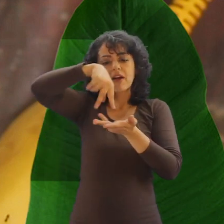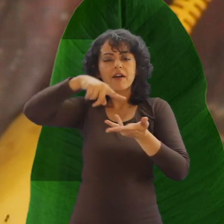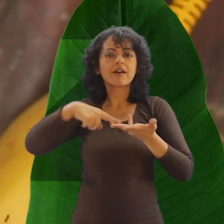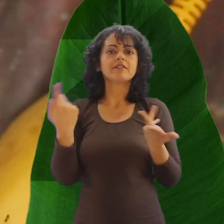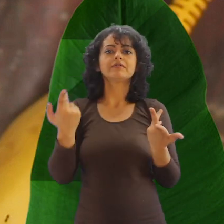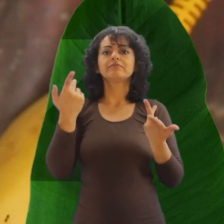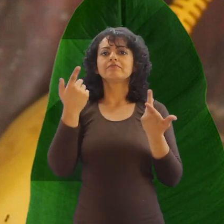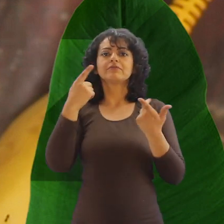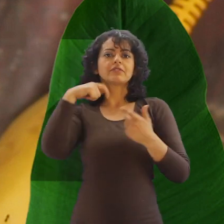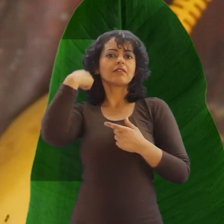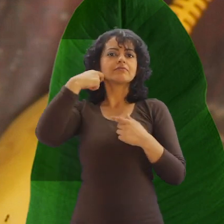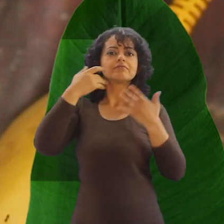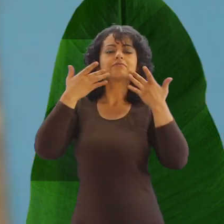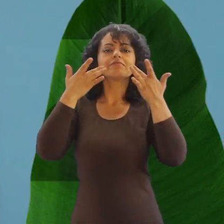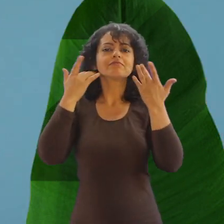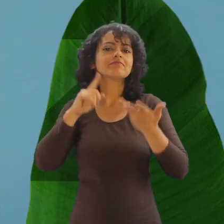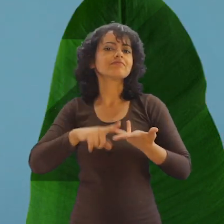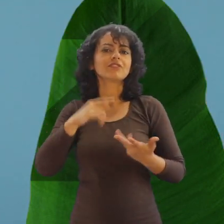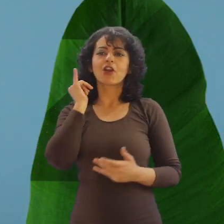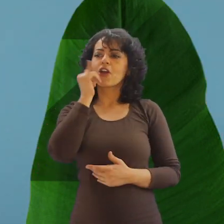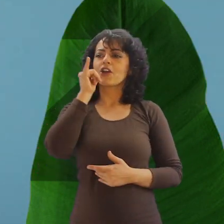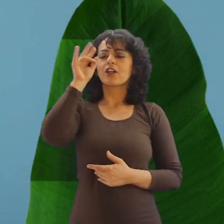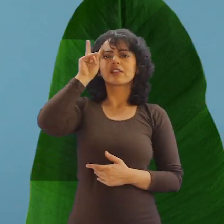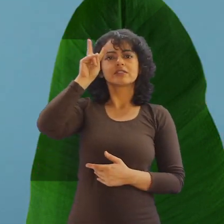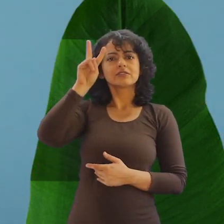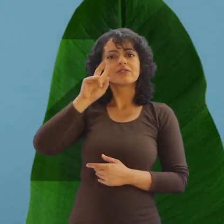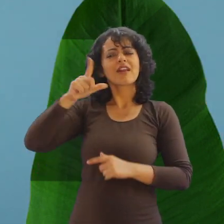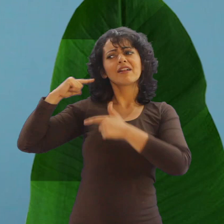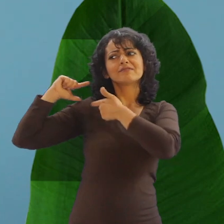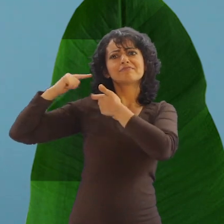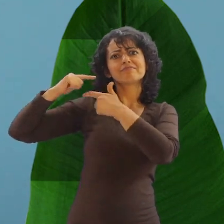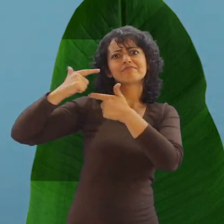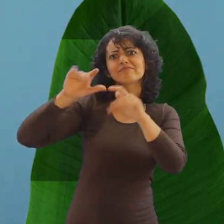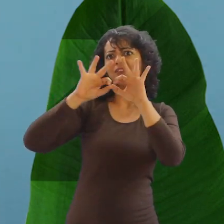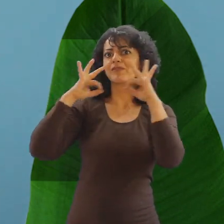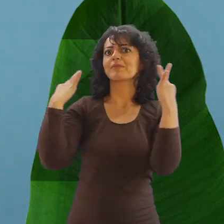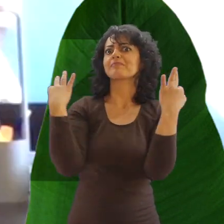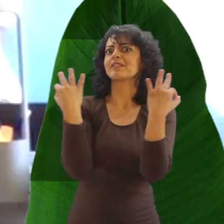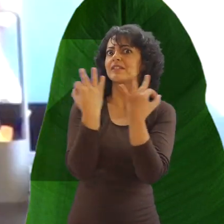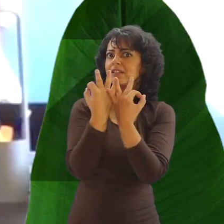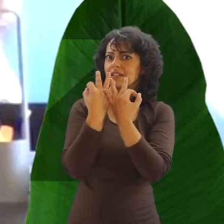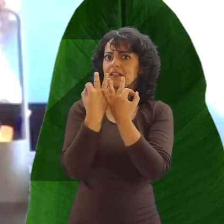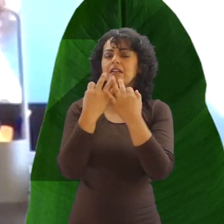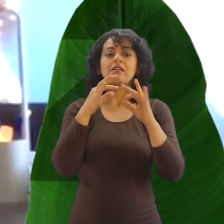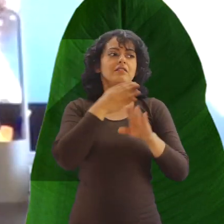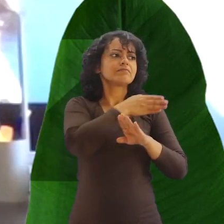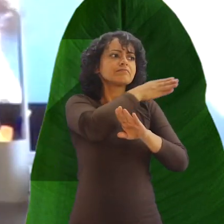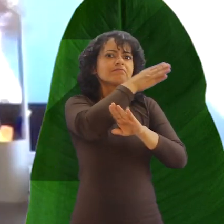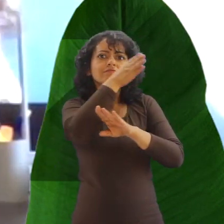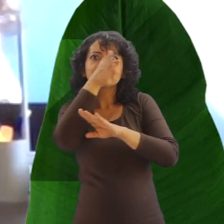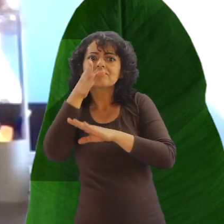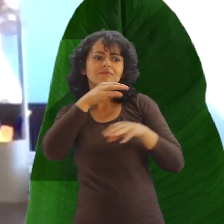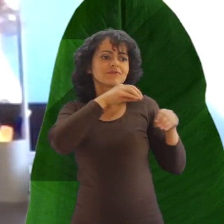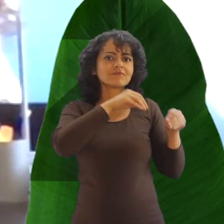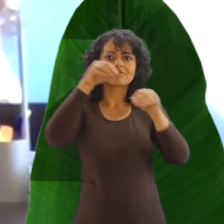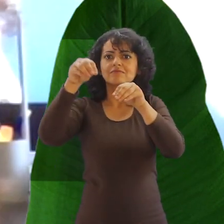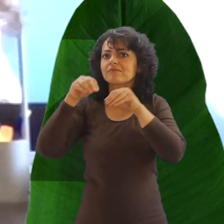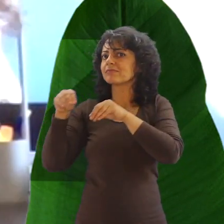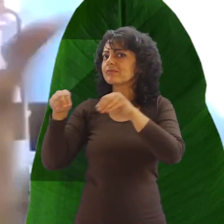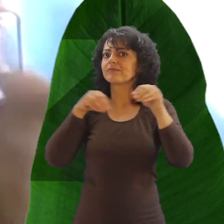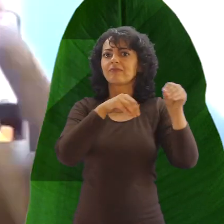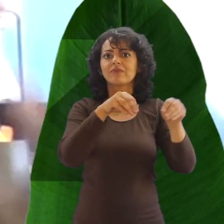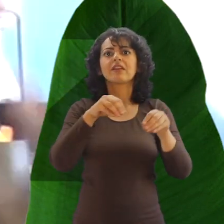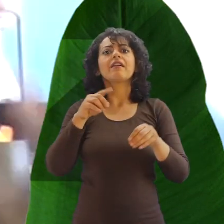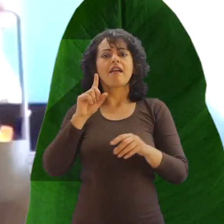grupos nômades, era uma tradição familiar, estava vinculado a muitos rituais espirituais, mas também vinculado a, digamos, a